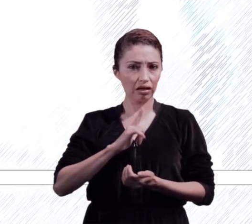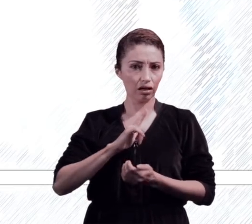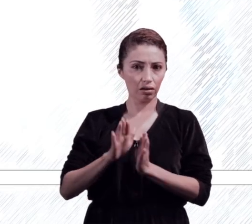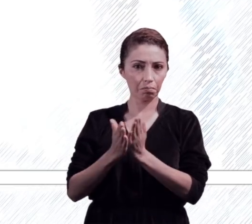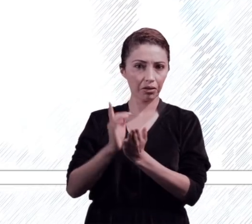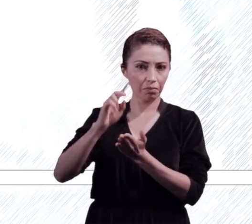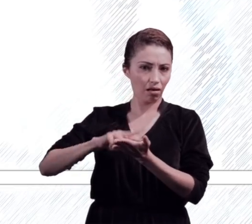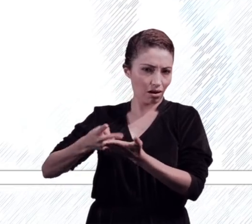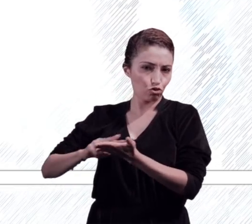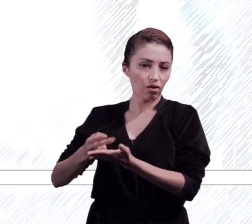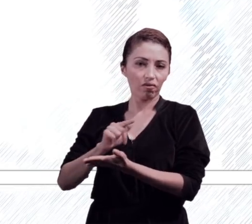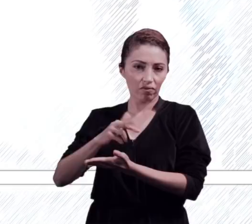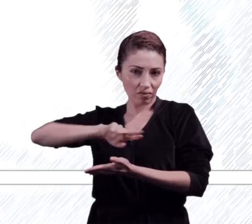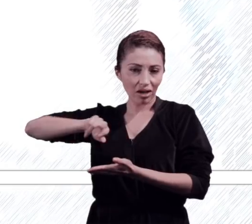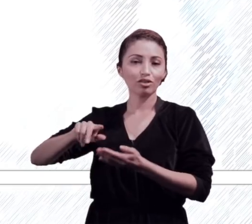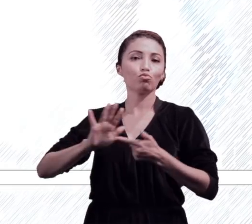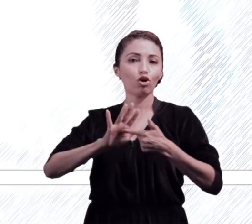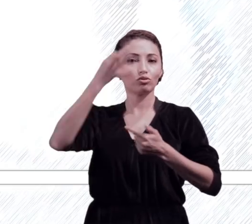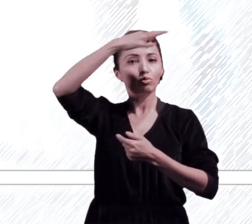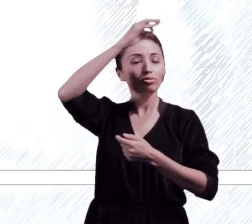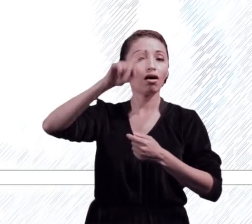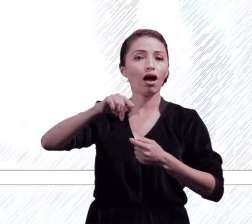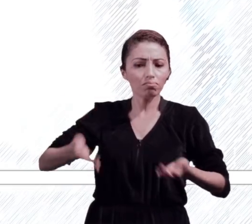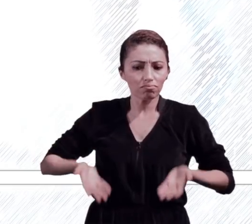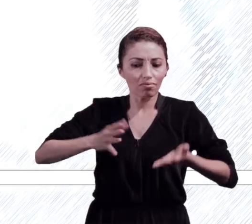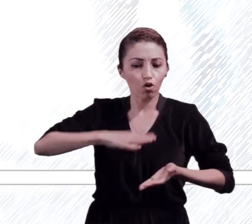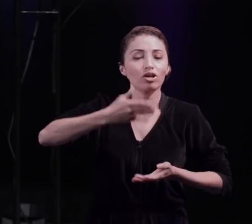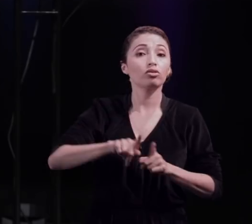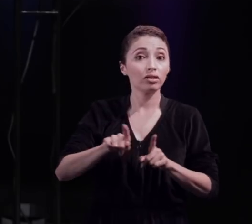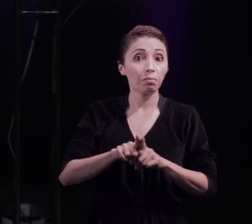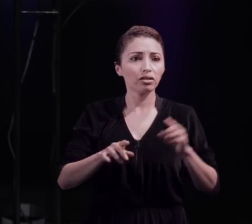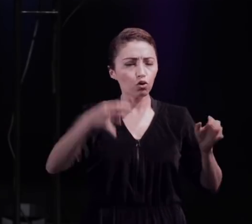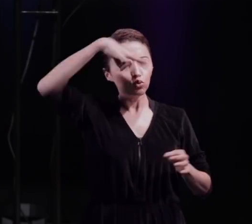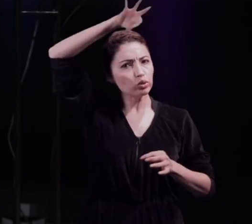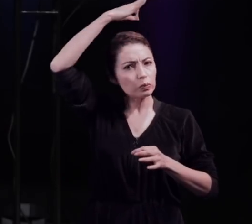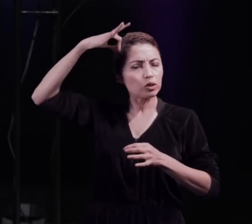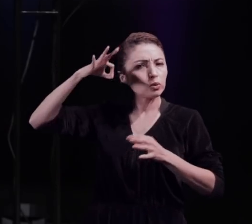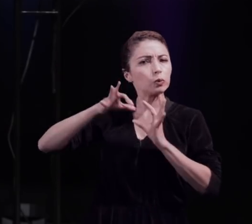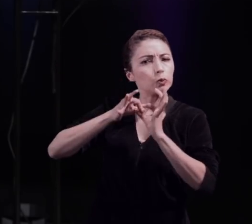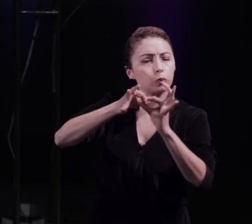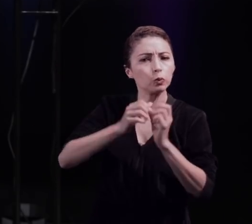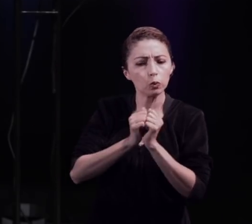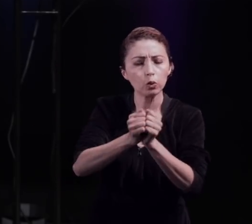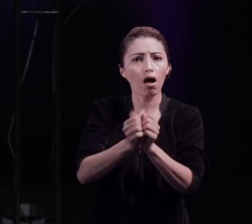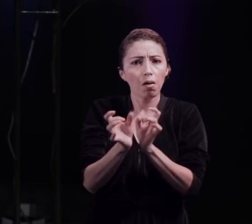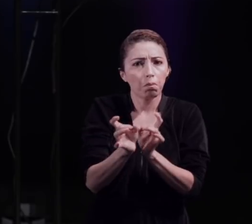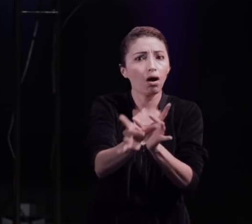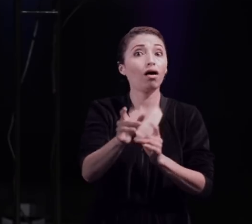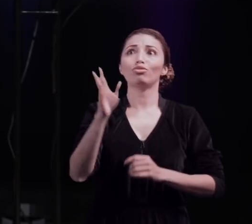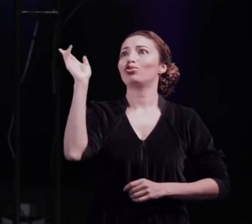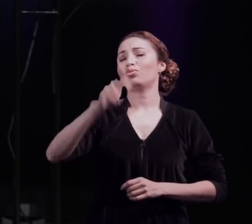encorajador, consolador, que nunca os deixará. Como isso é